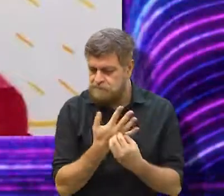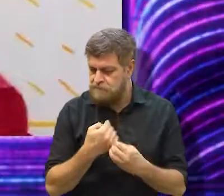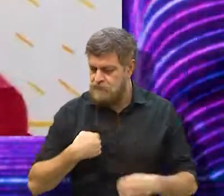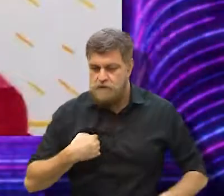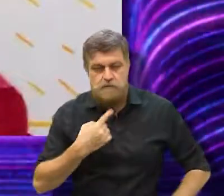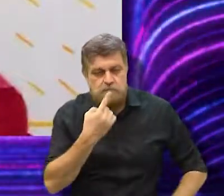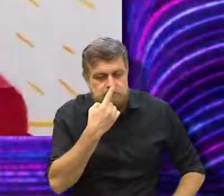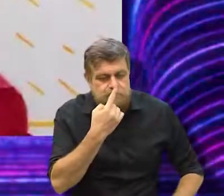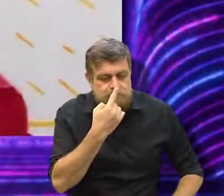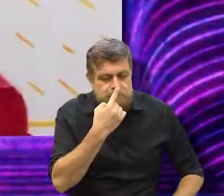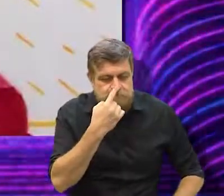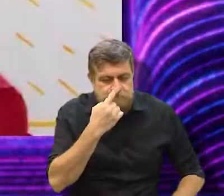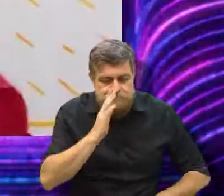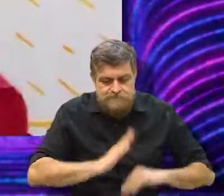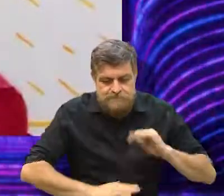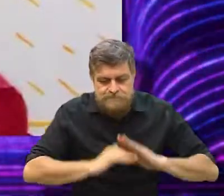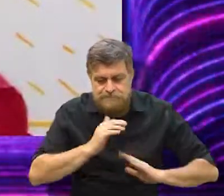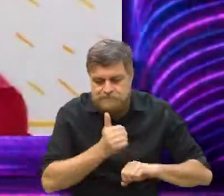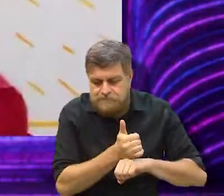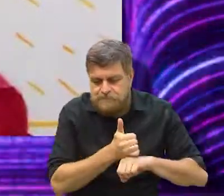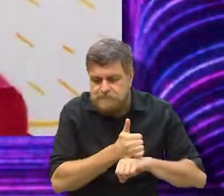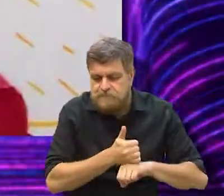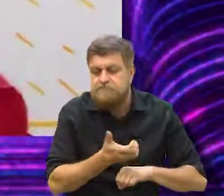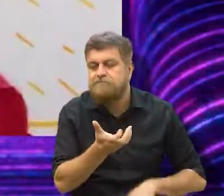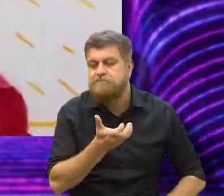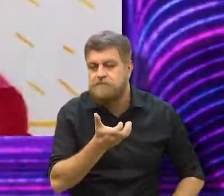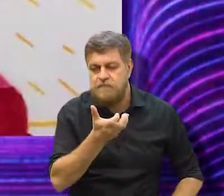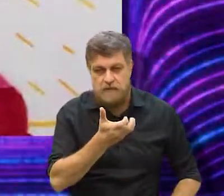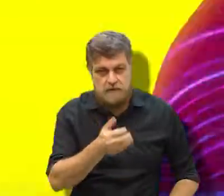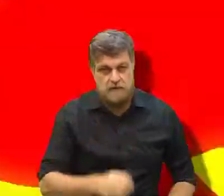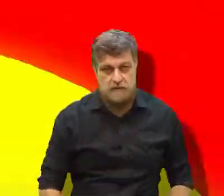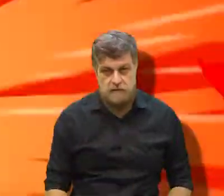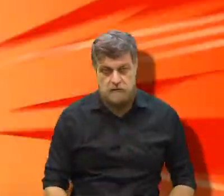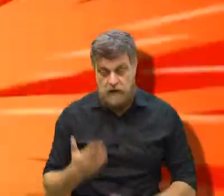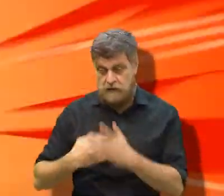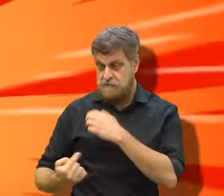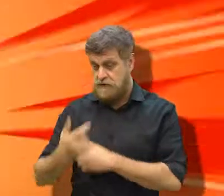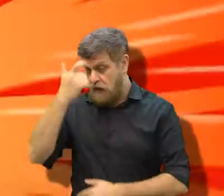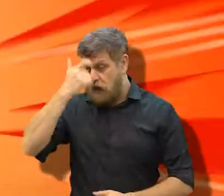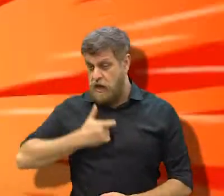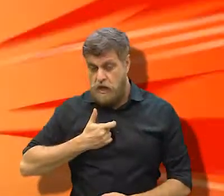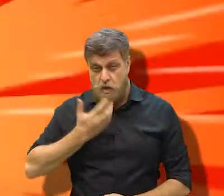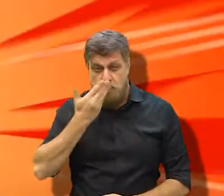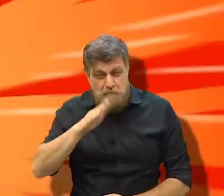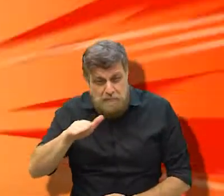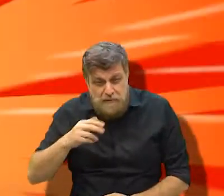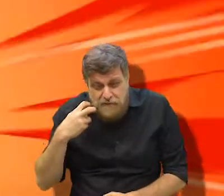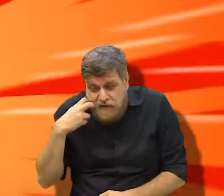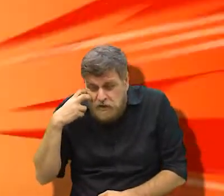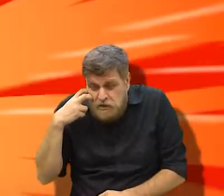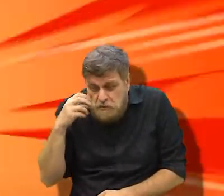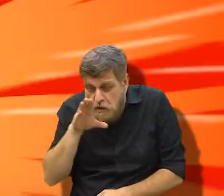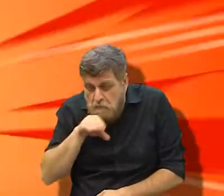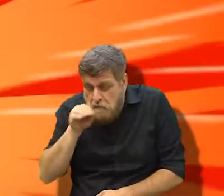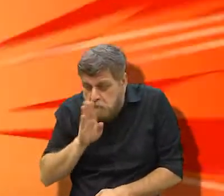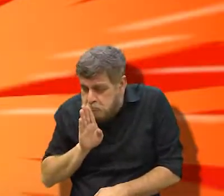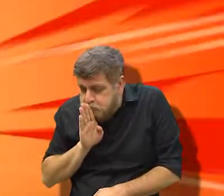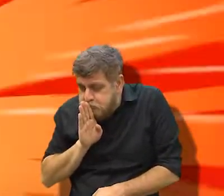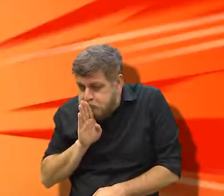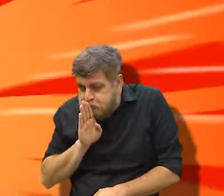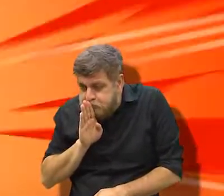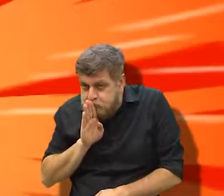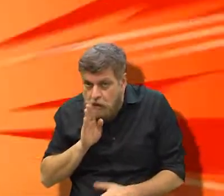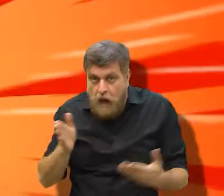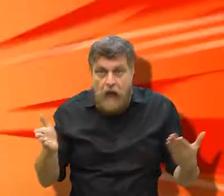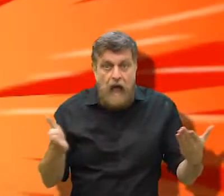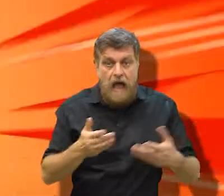eu acho que eu gostaria de fazer. Então eu digo que o cinema me salvou de um garoto absolutamente tímido, com vergonha de falar,